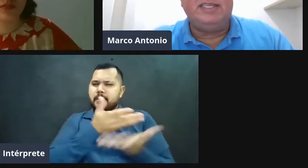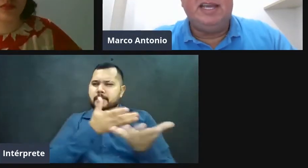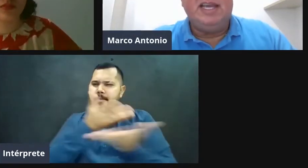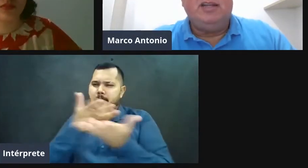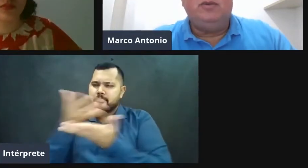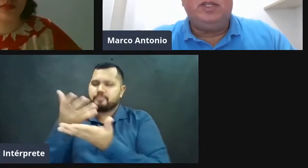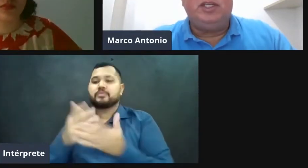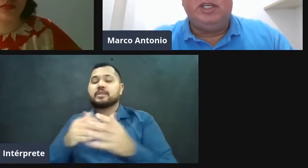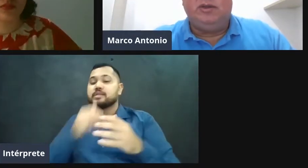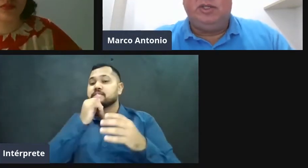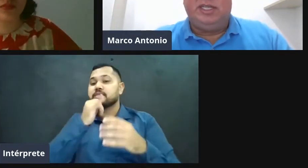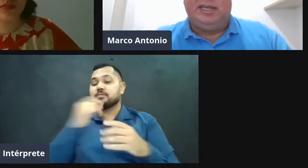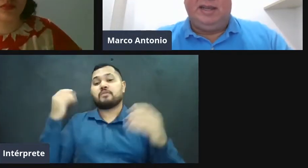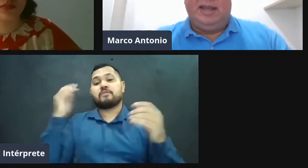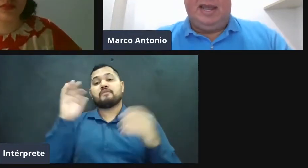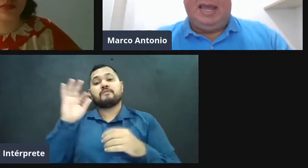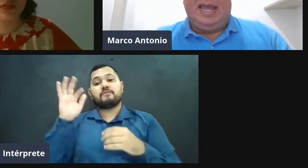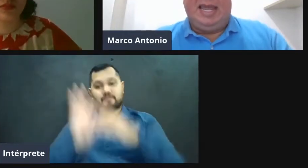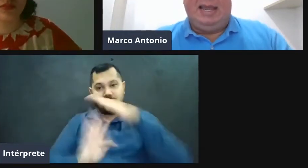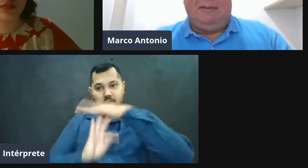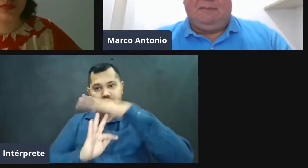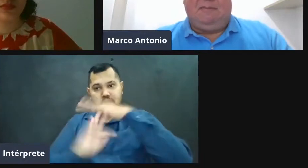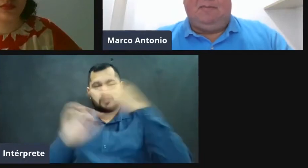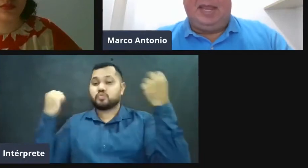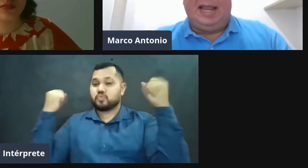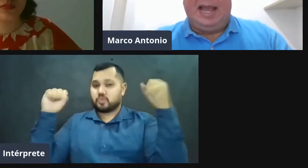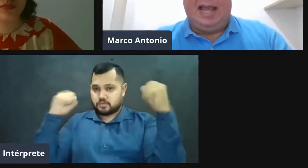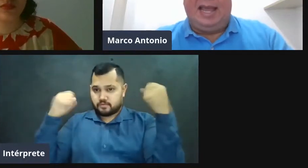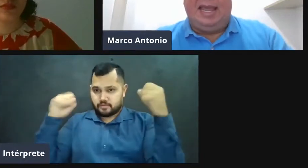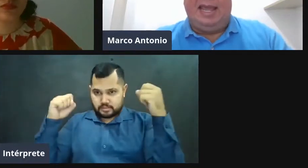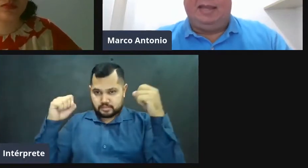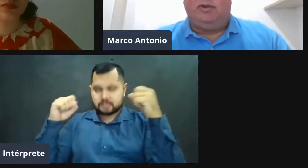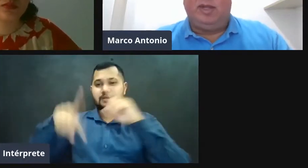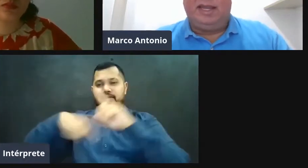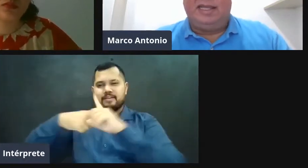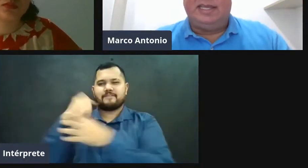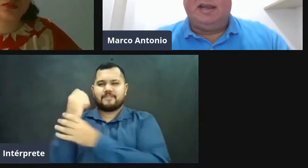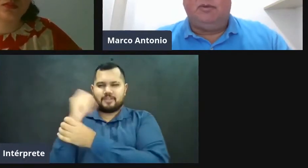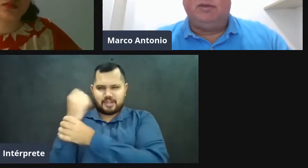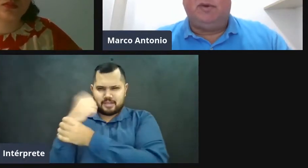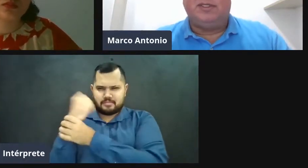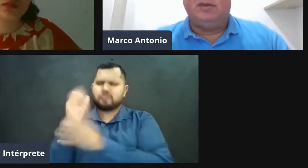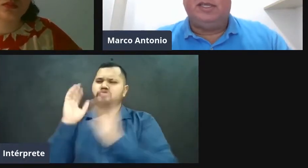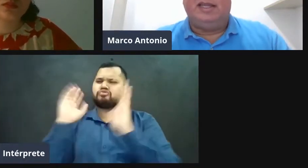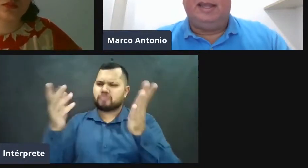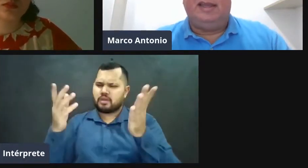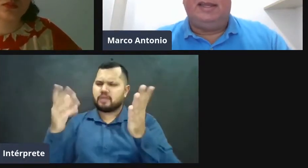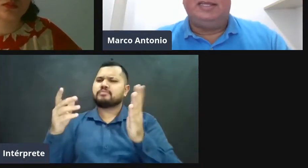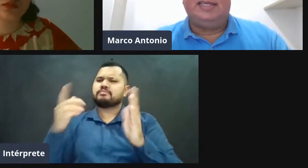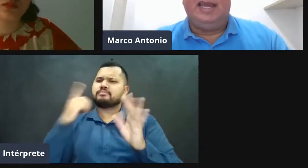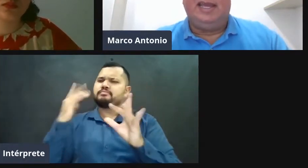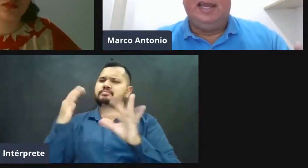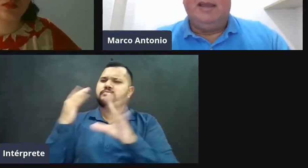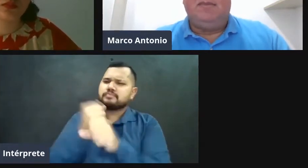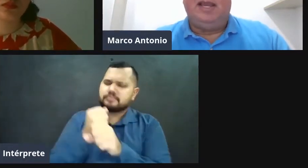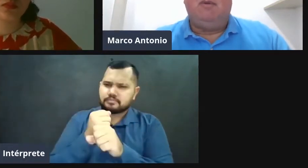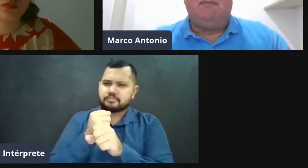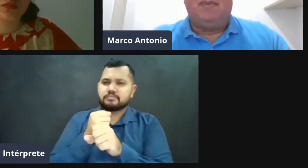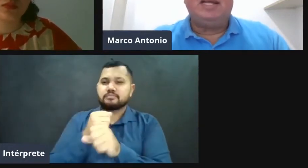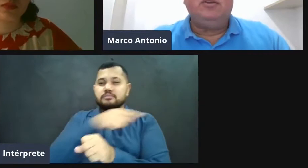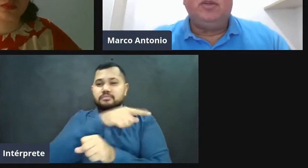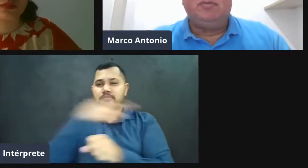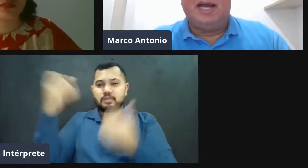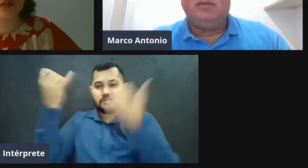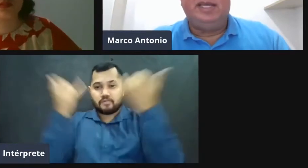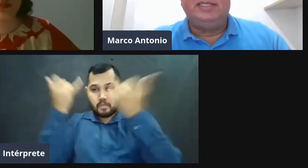de Educação Física, no sentido de pegar todo esse arcabouço de informações que eles têm,